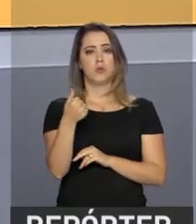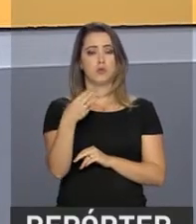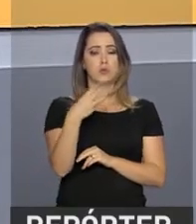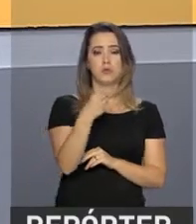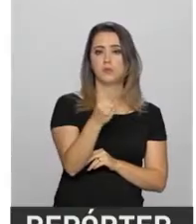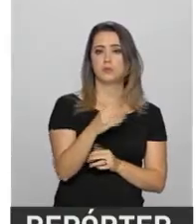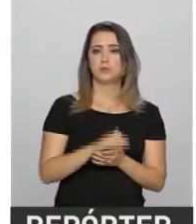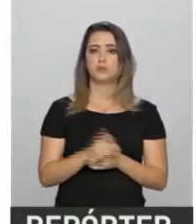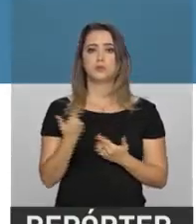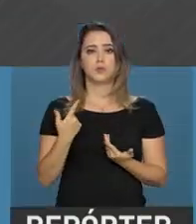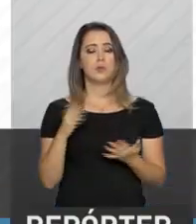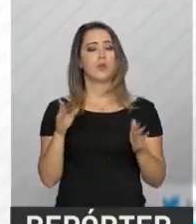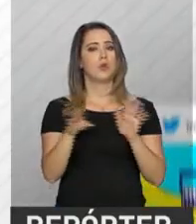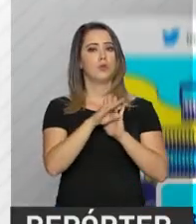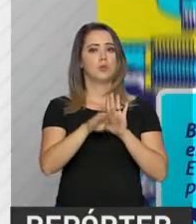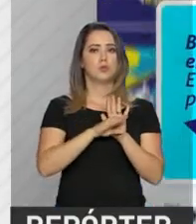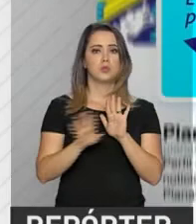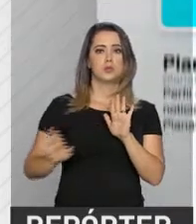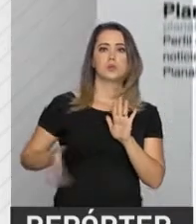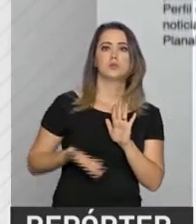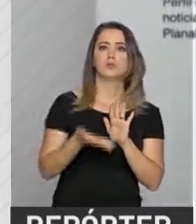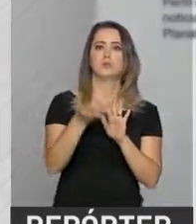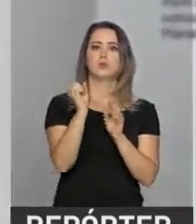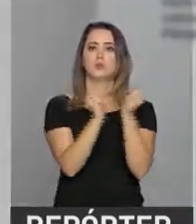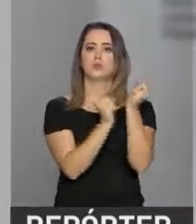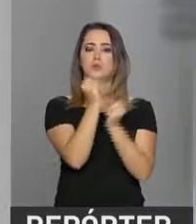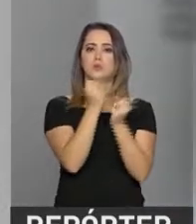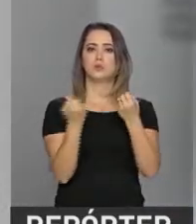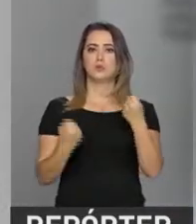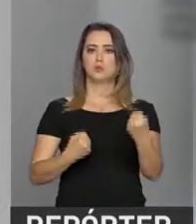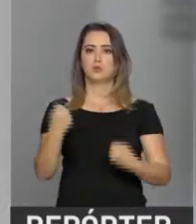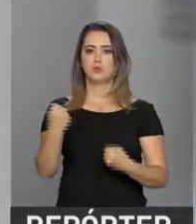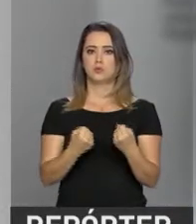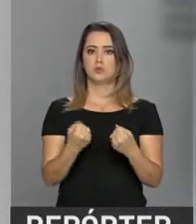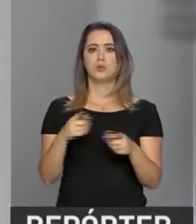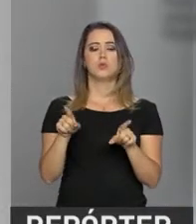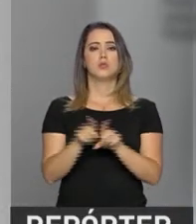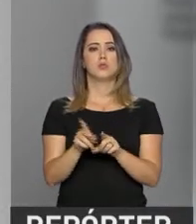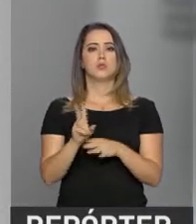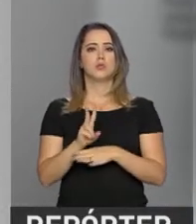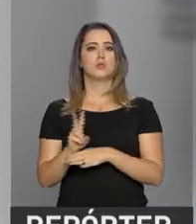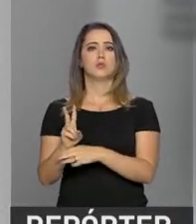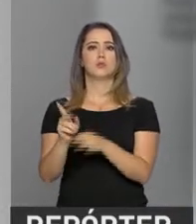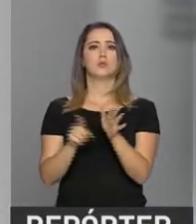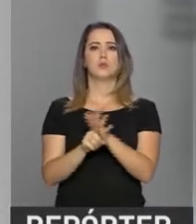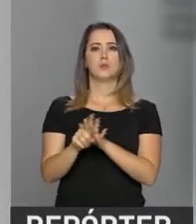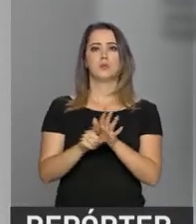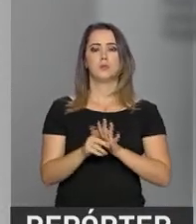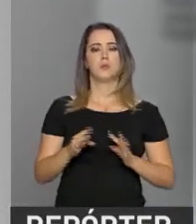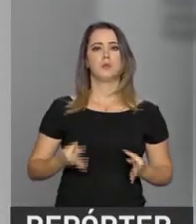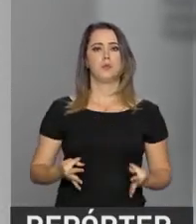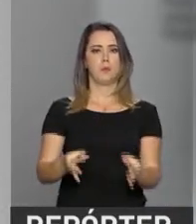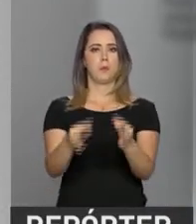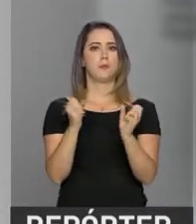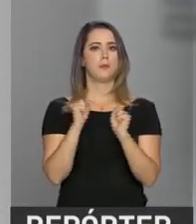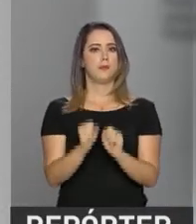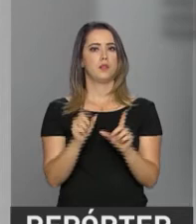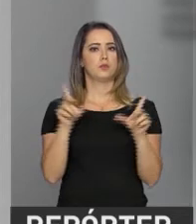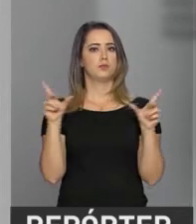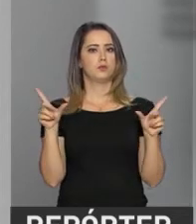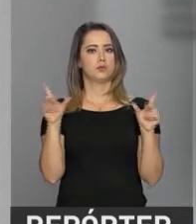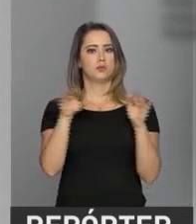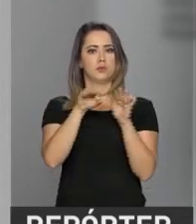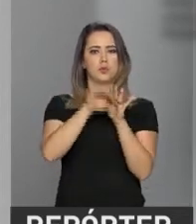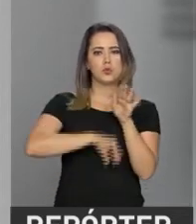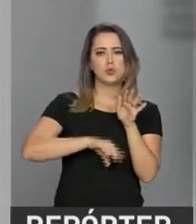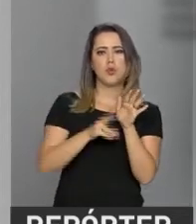2030. Com o programa de incentivo à indústria automobilística, as montadoras que investirem em pesquisa e tecnologia vão